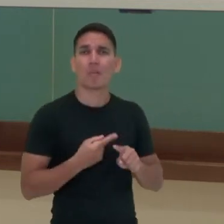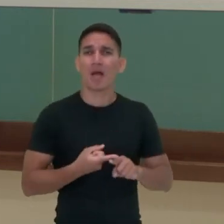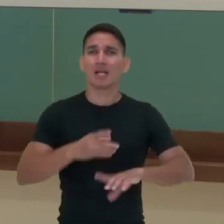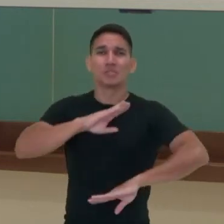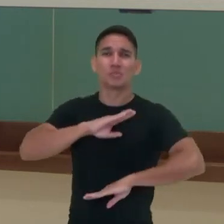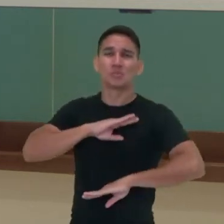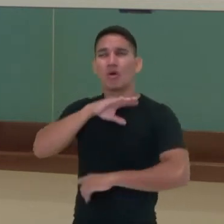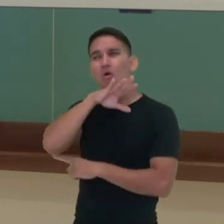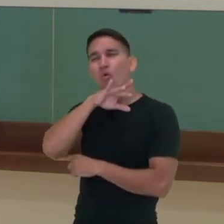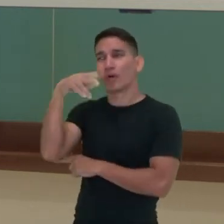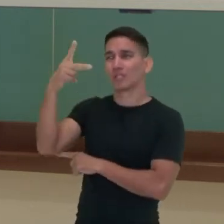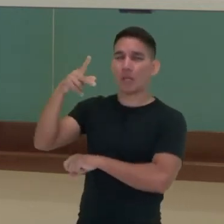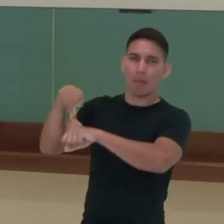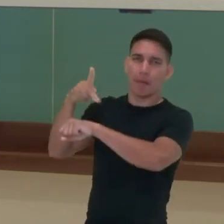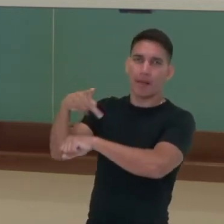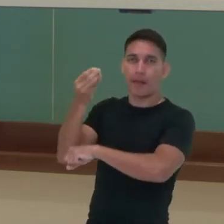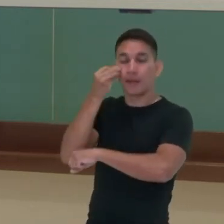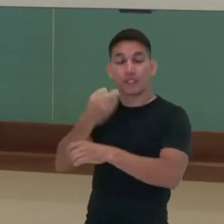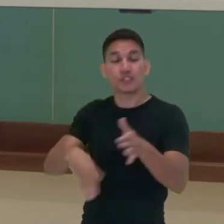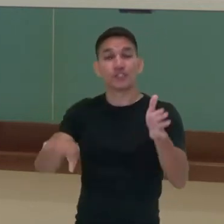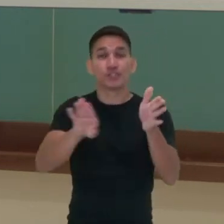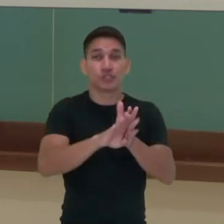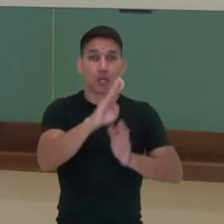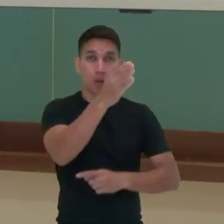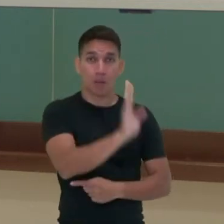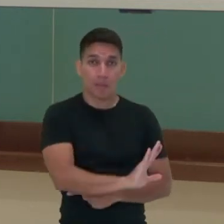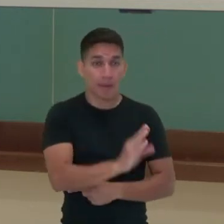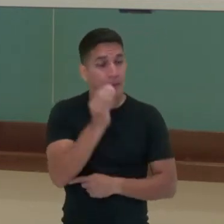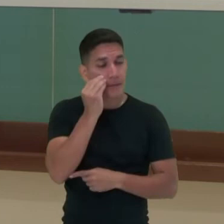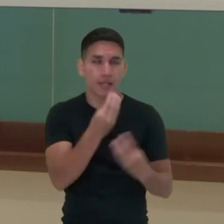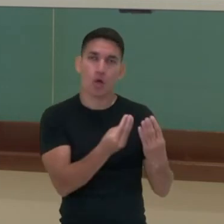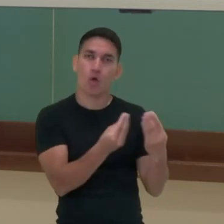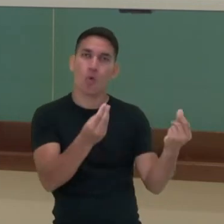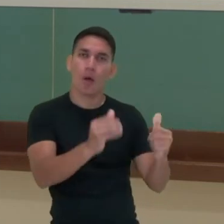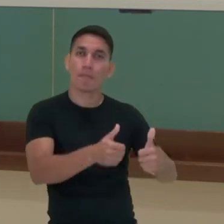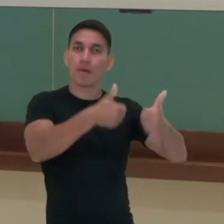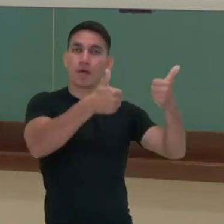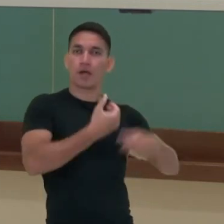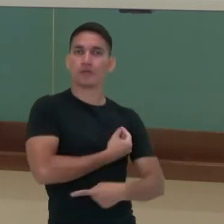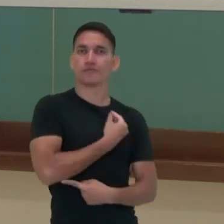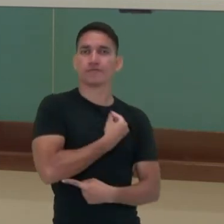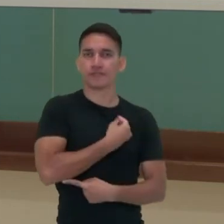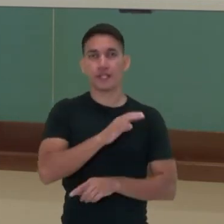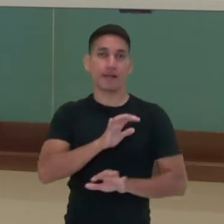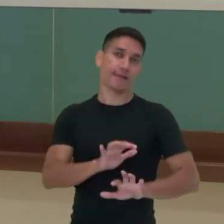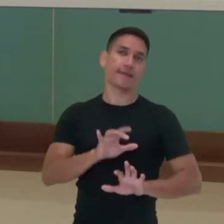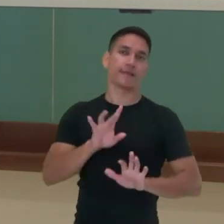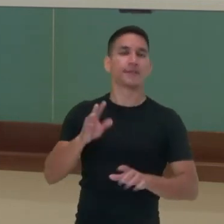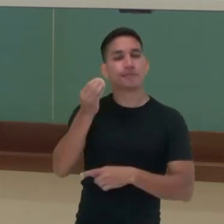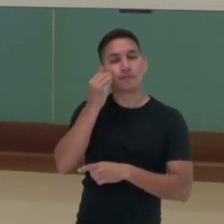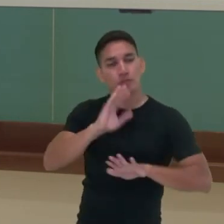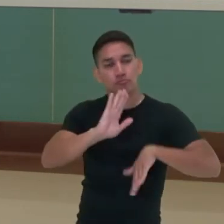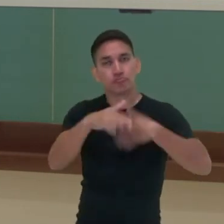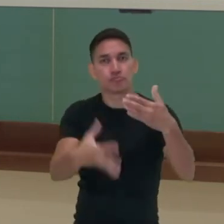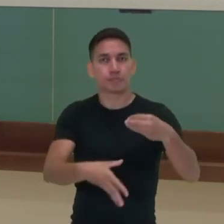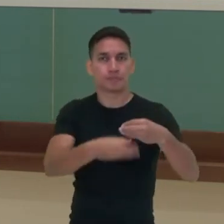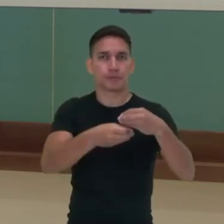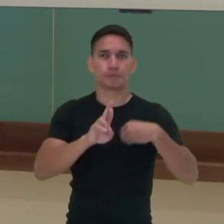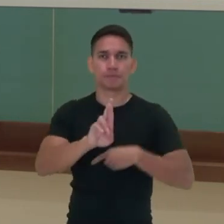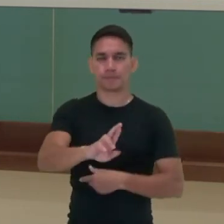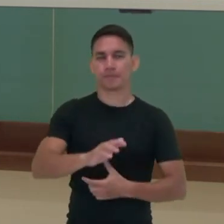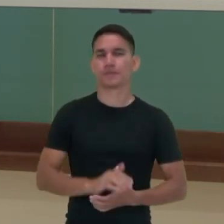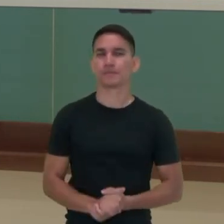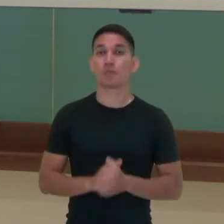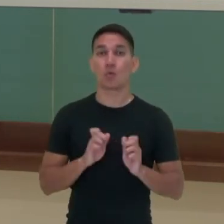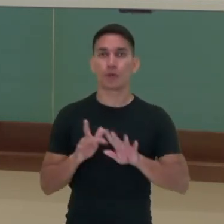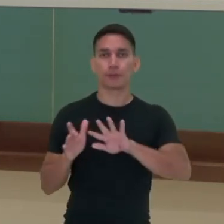seus países e vindo para o Brasil buscando uma melhor qualidade de vida. Então, essa aqui é uma parte complementar da resposta.